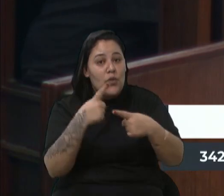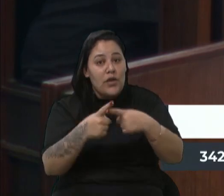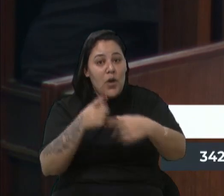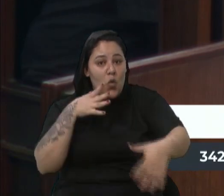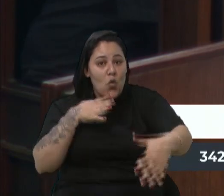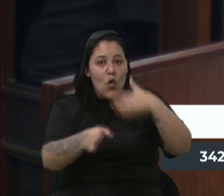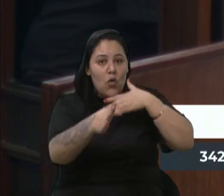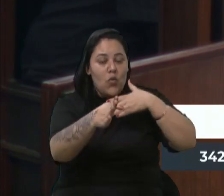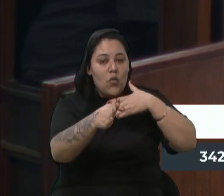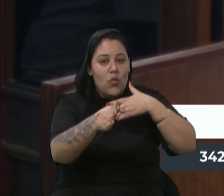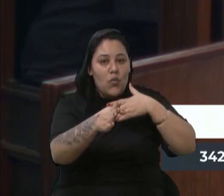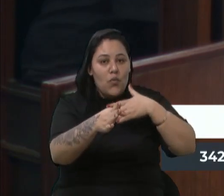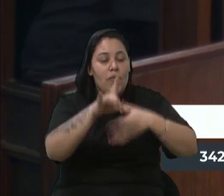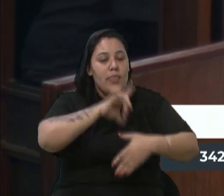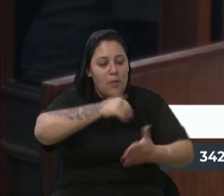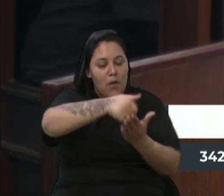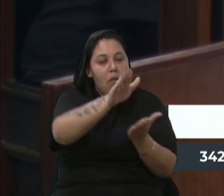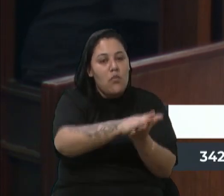resulta em multa de R$